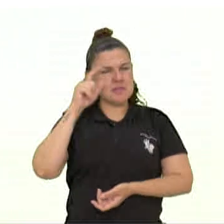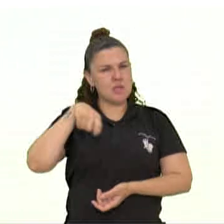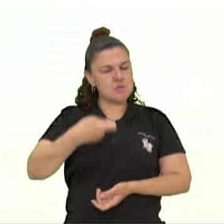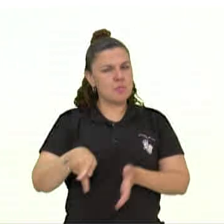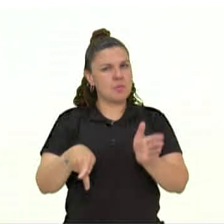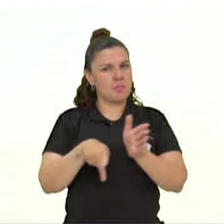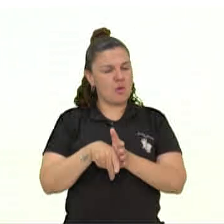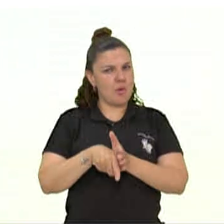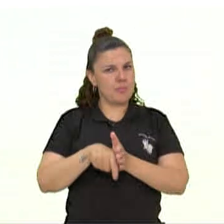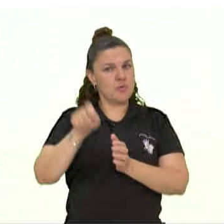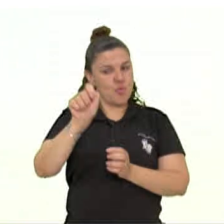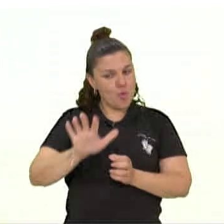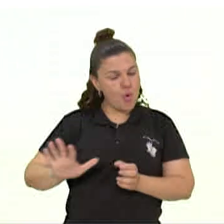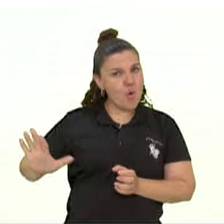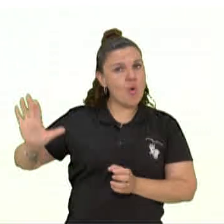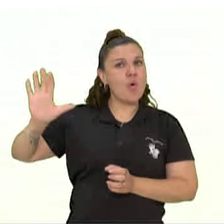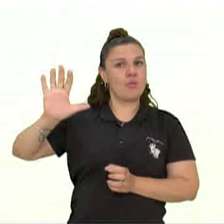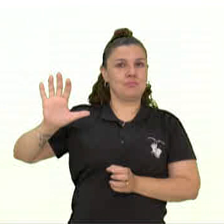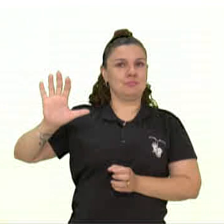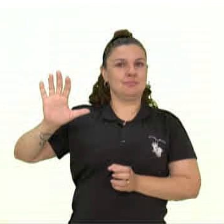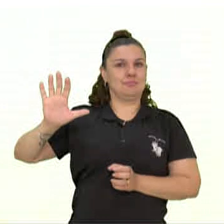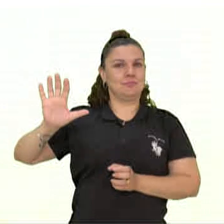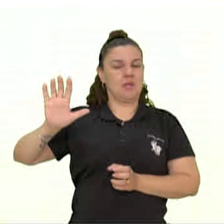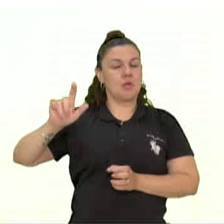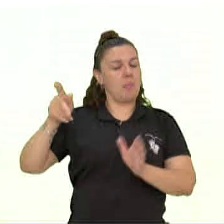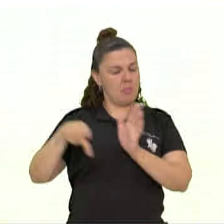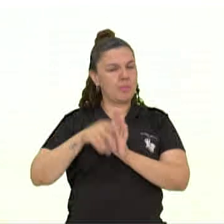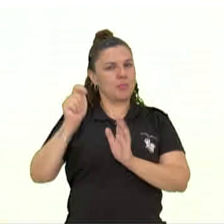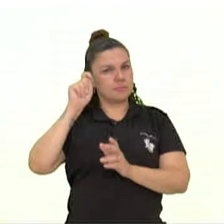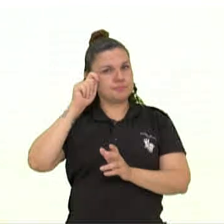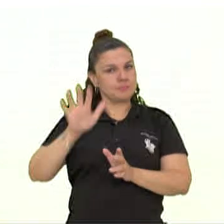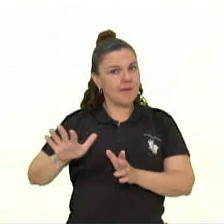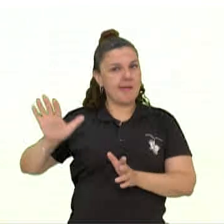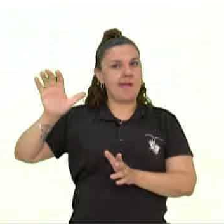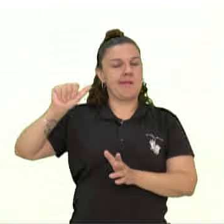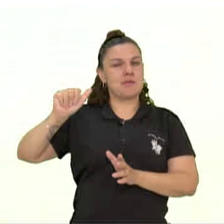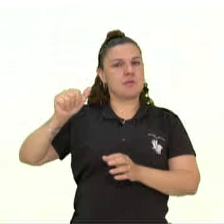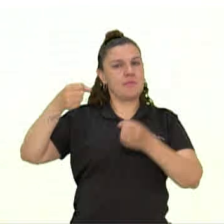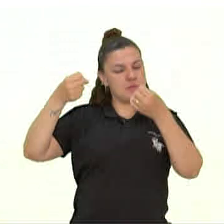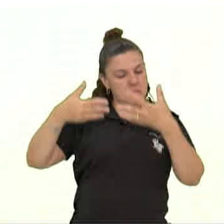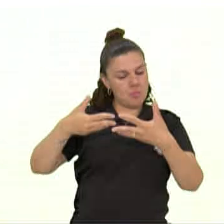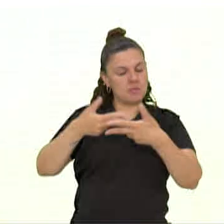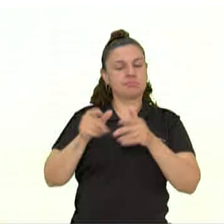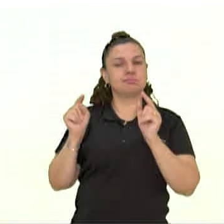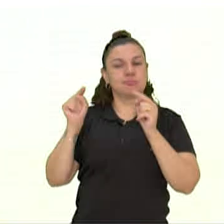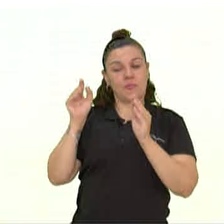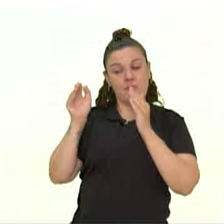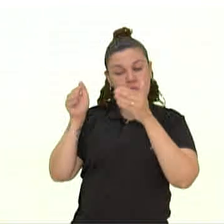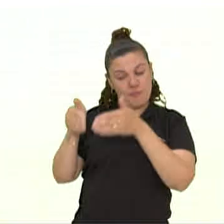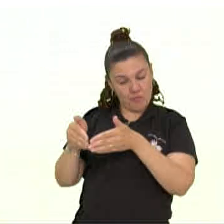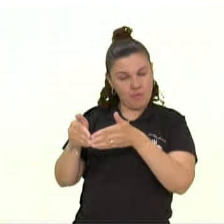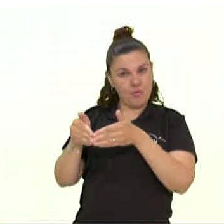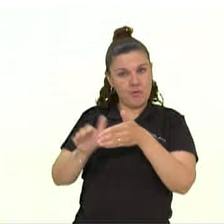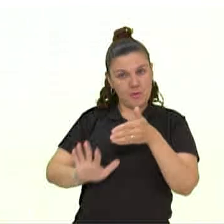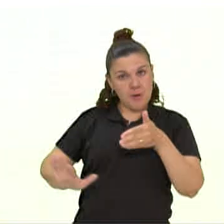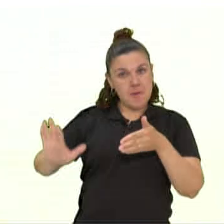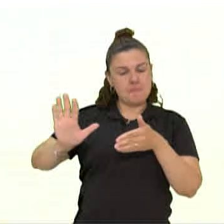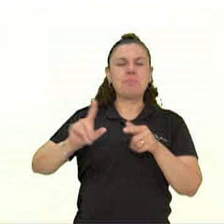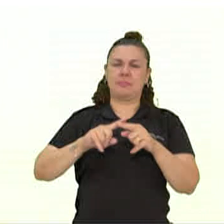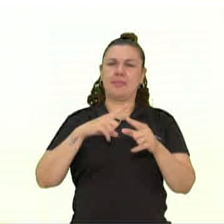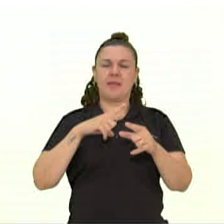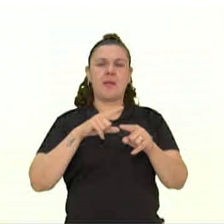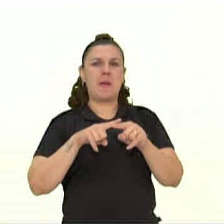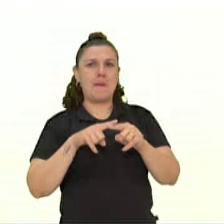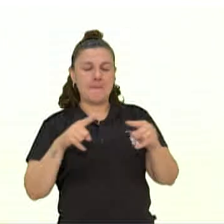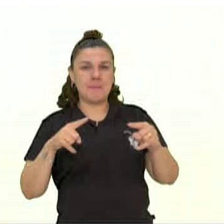continental, certo? Vamos falar sobre o continente. Trazer alguns casos específicos, mas